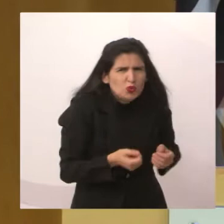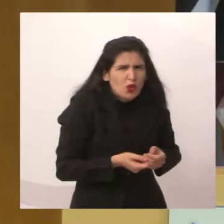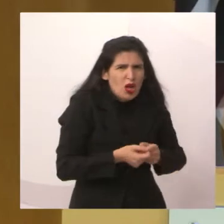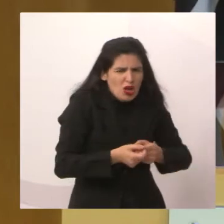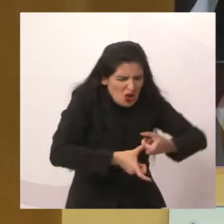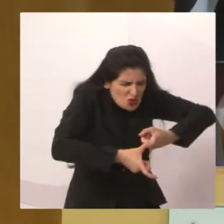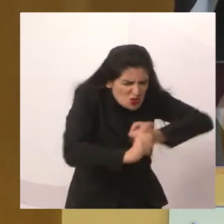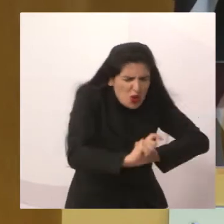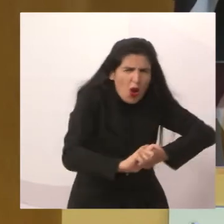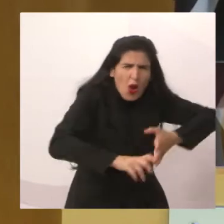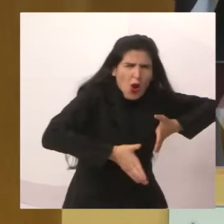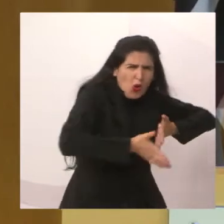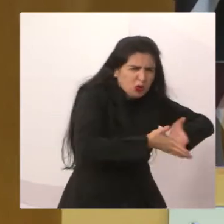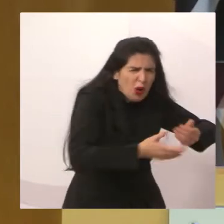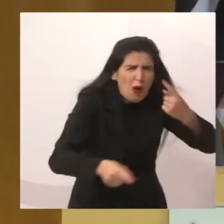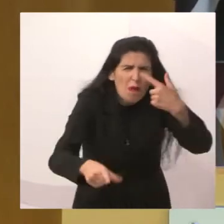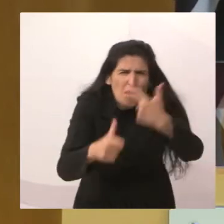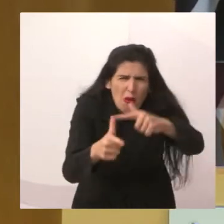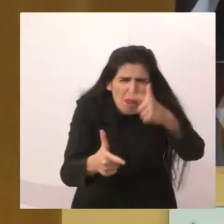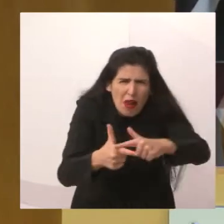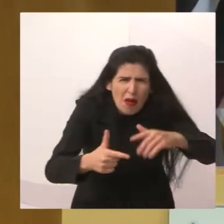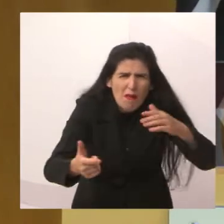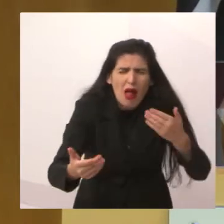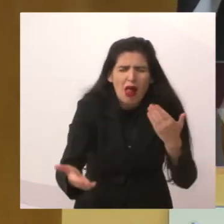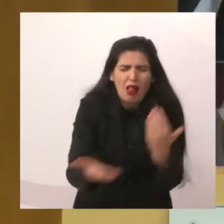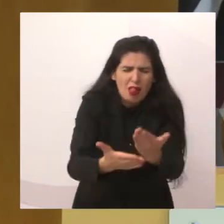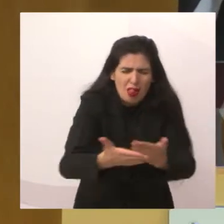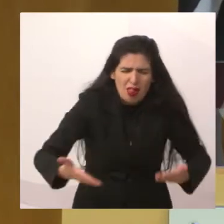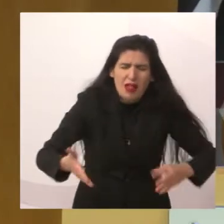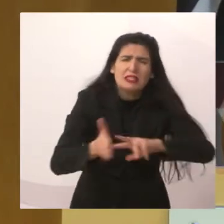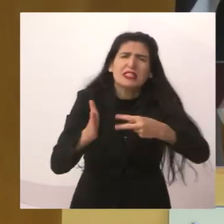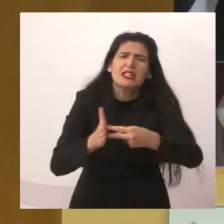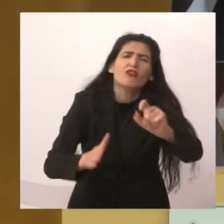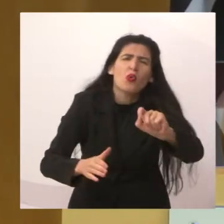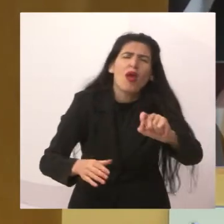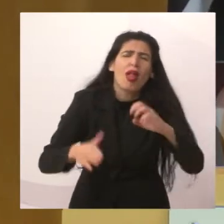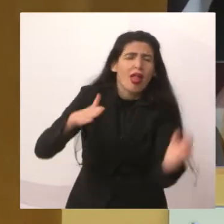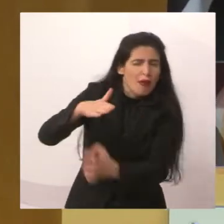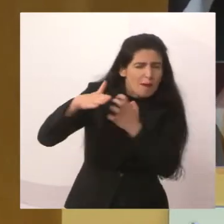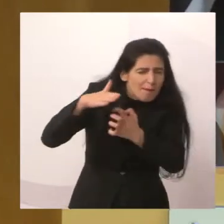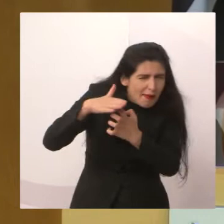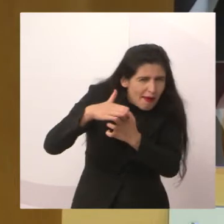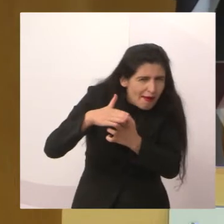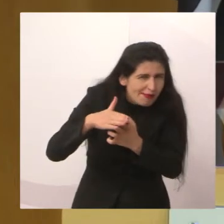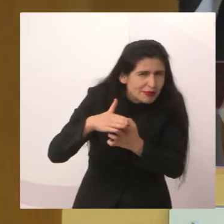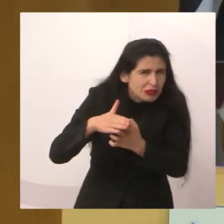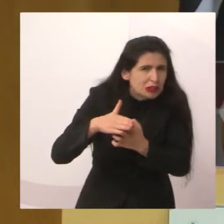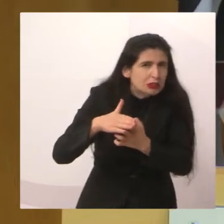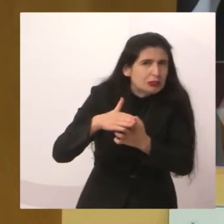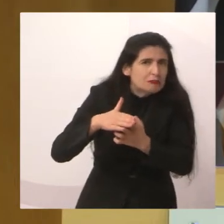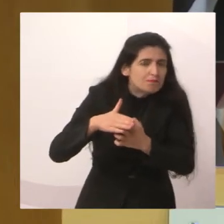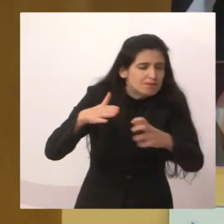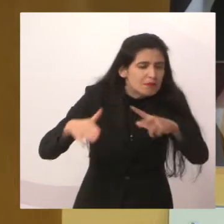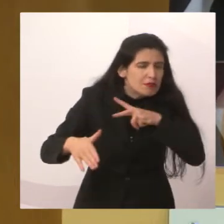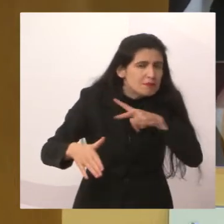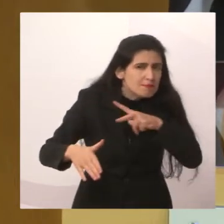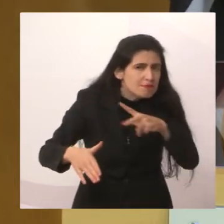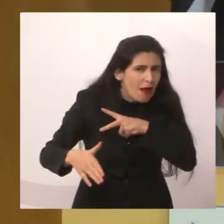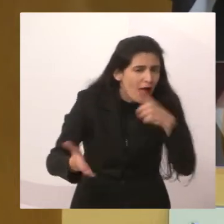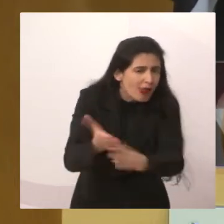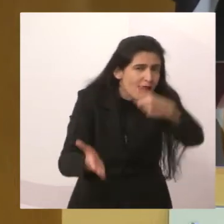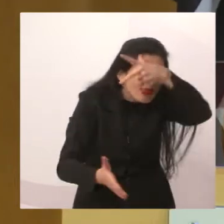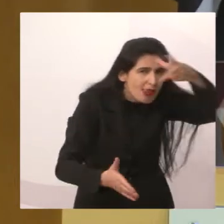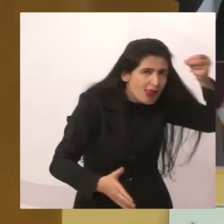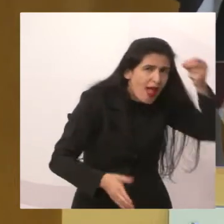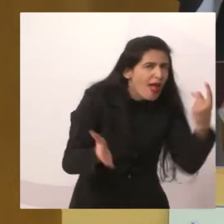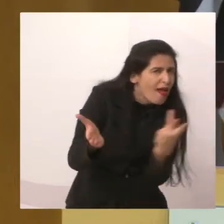de alguns procedimentos licitatórios, desrespeito à ordem cronológica de pagamentos, equívoco na aplicação de recursos oriundos de multas